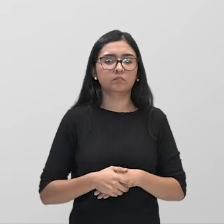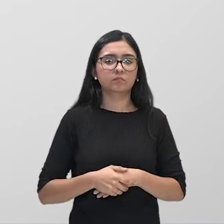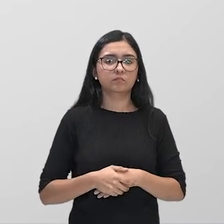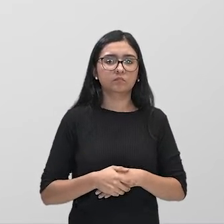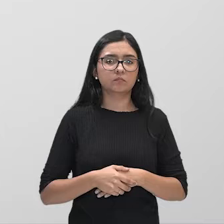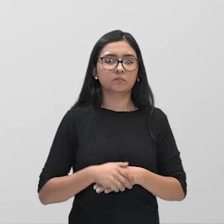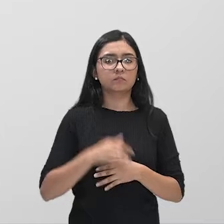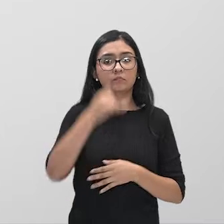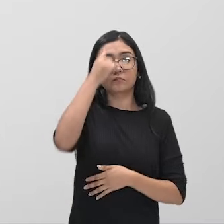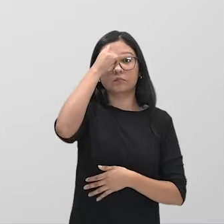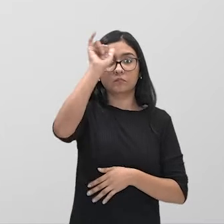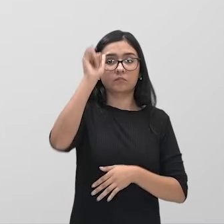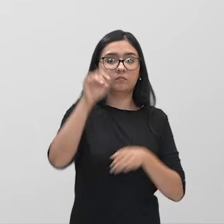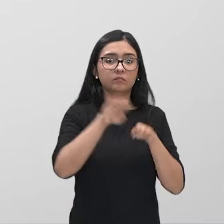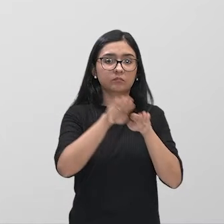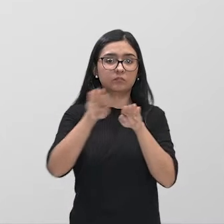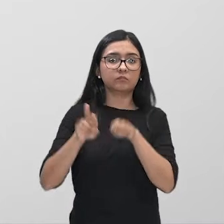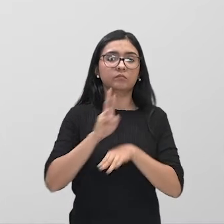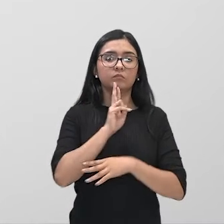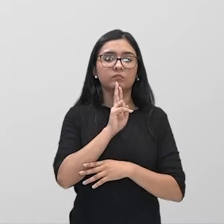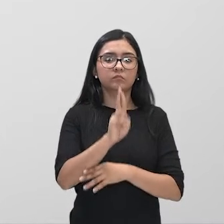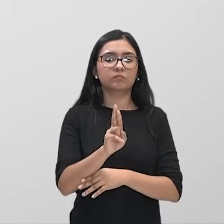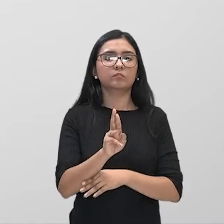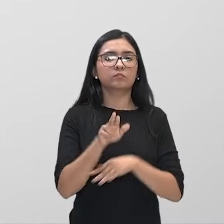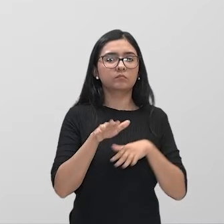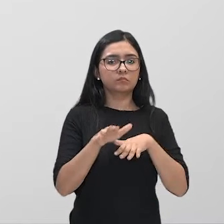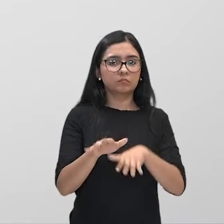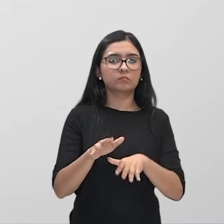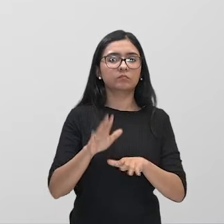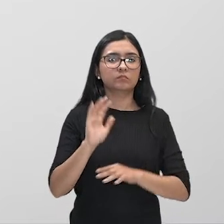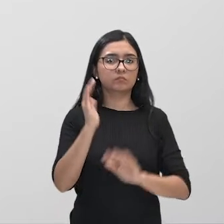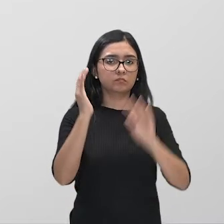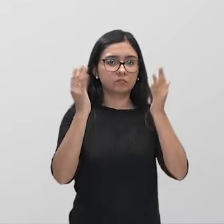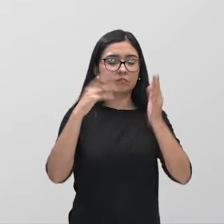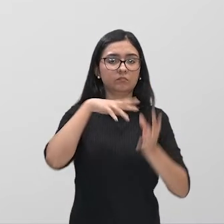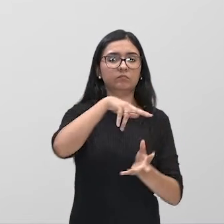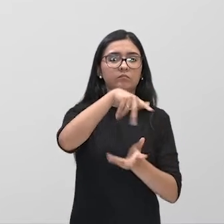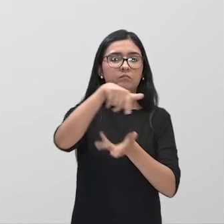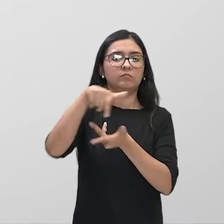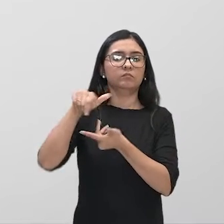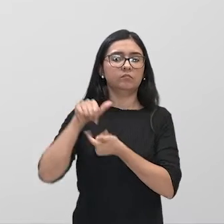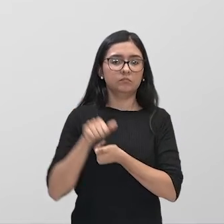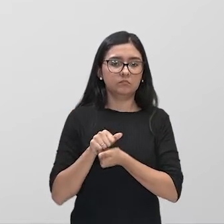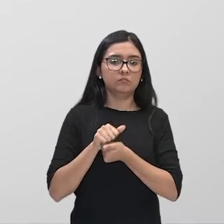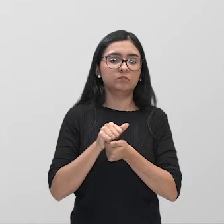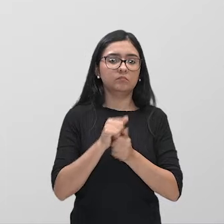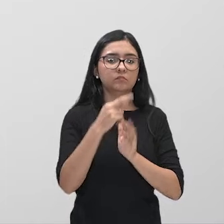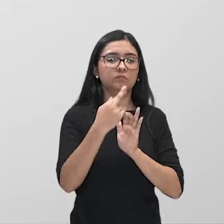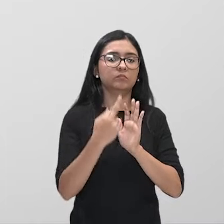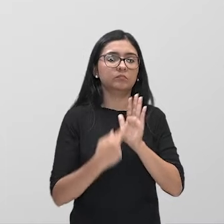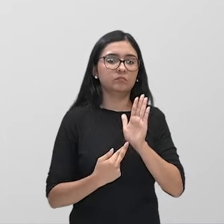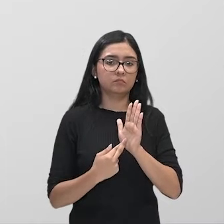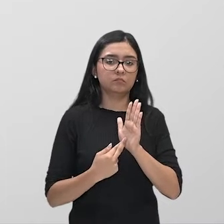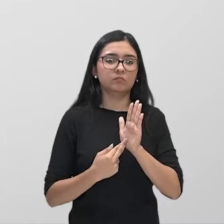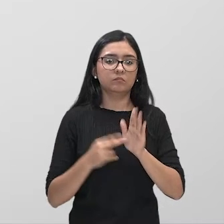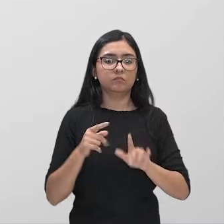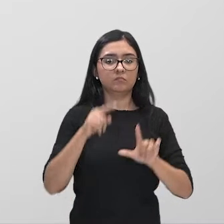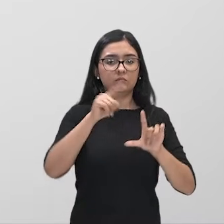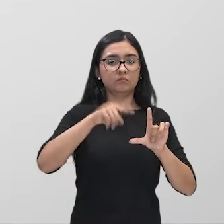desigualdades é resposta para protestos globais de relatório de Índice